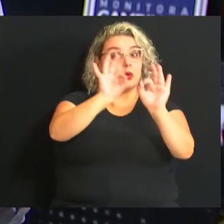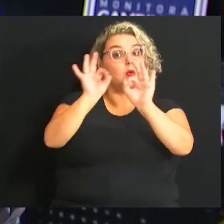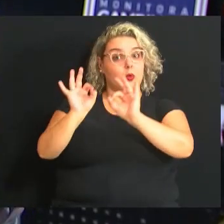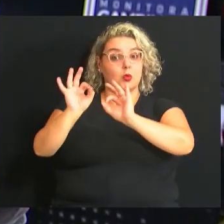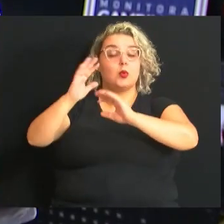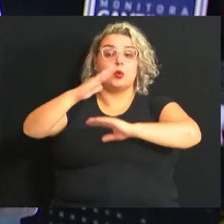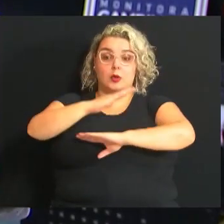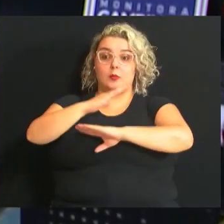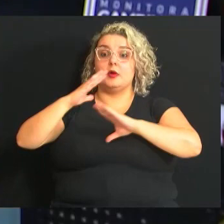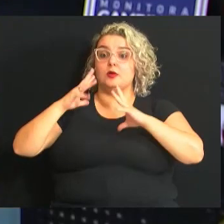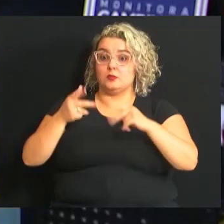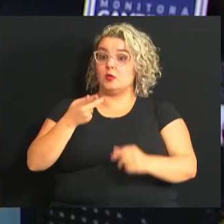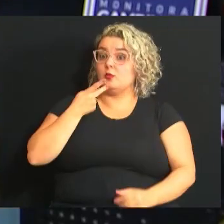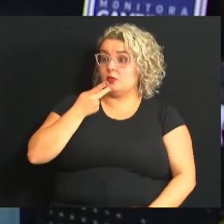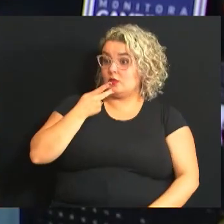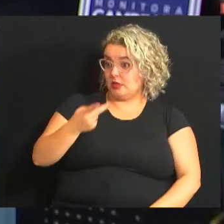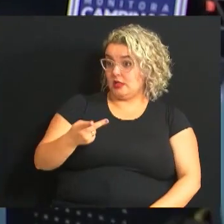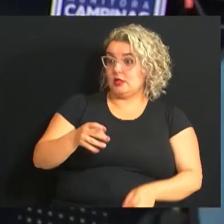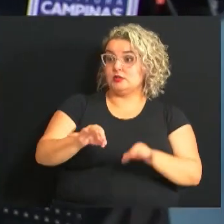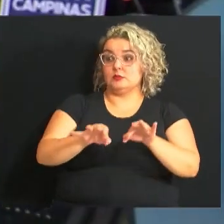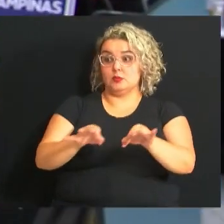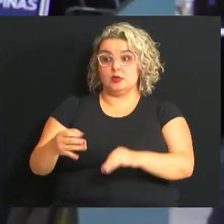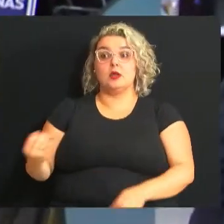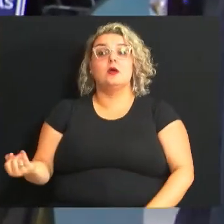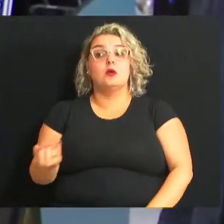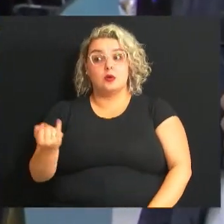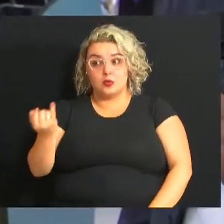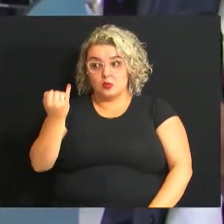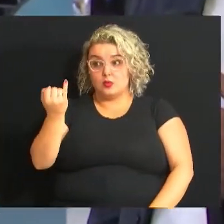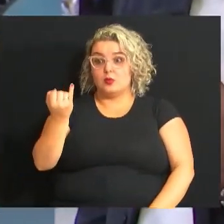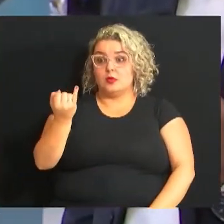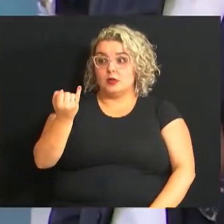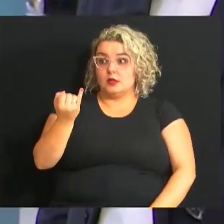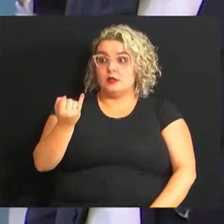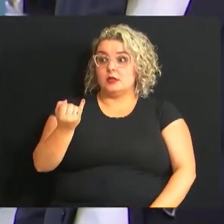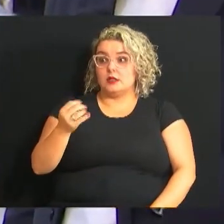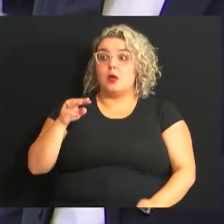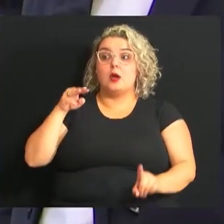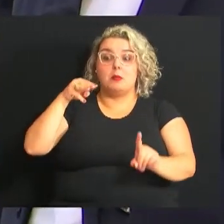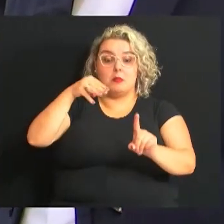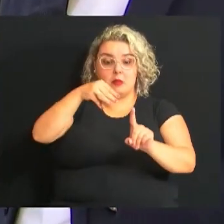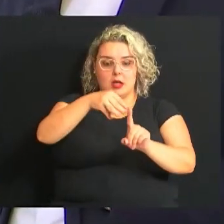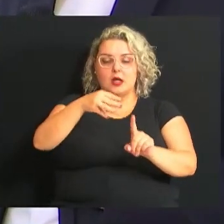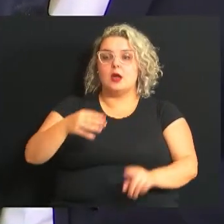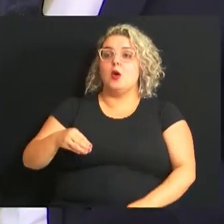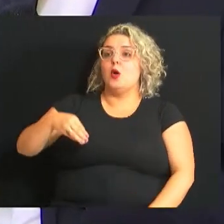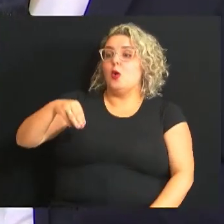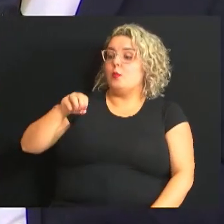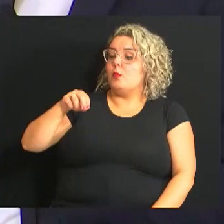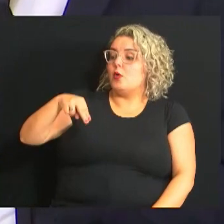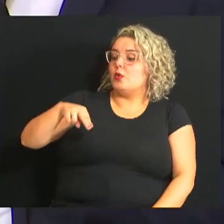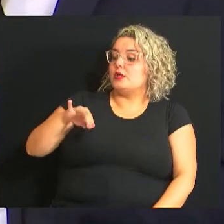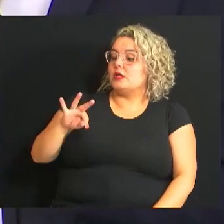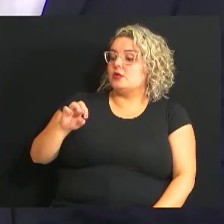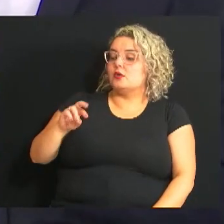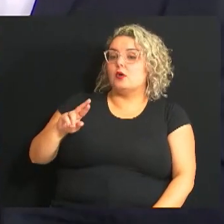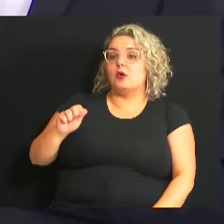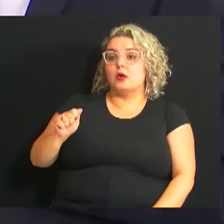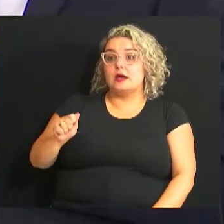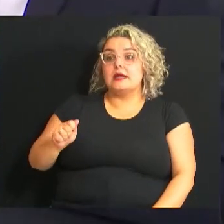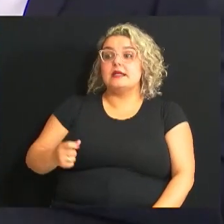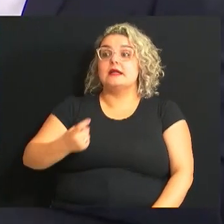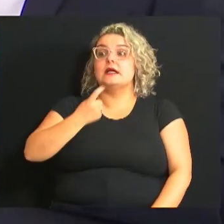esse programa importante que inclusive bateu meta, não é? O Monitora Campinas,